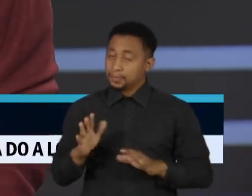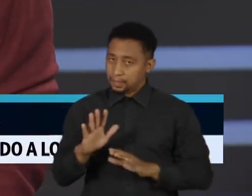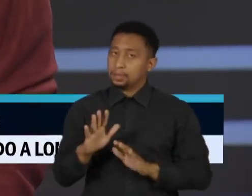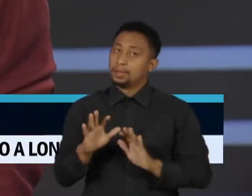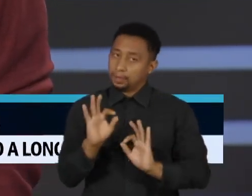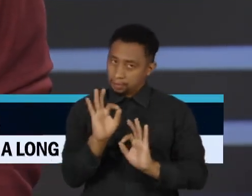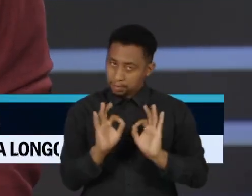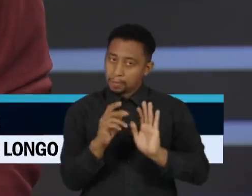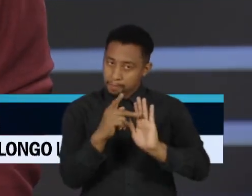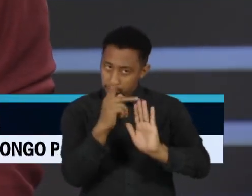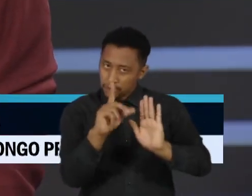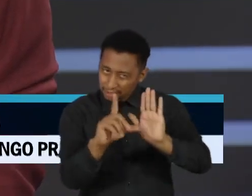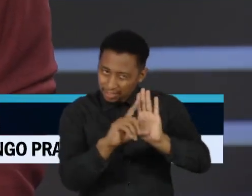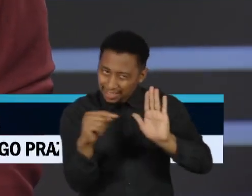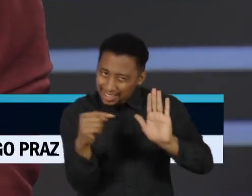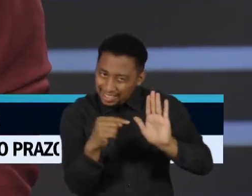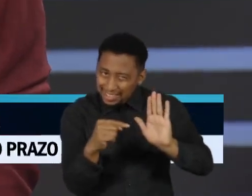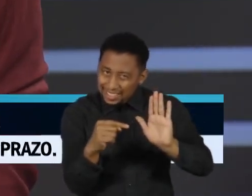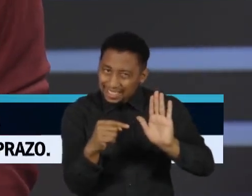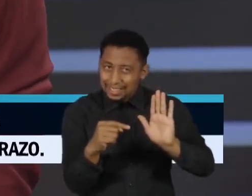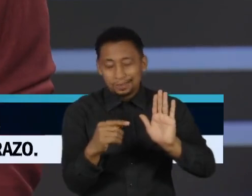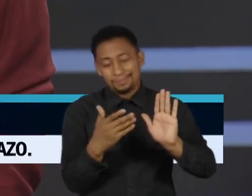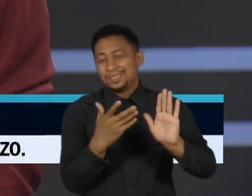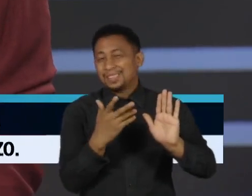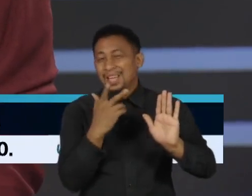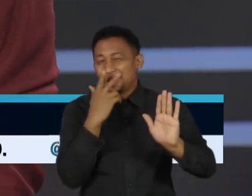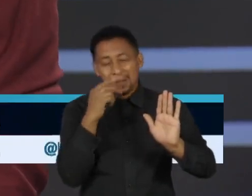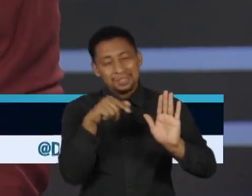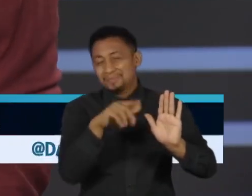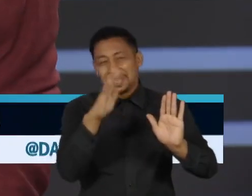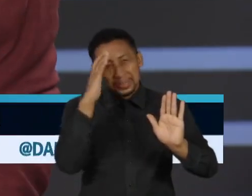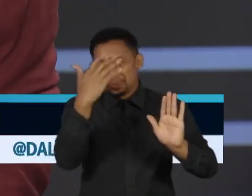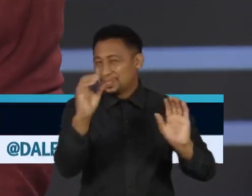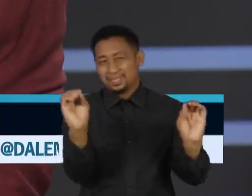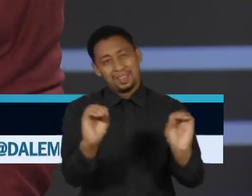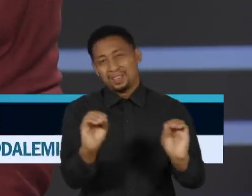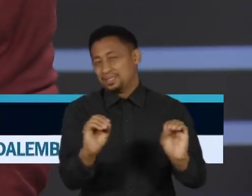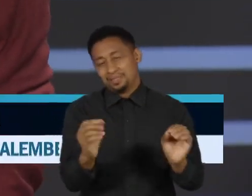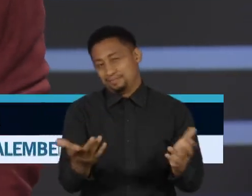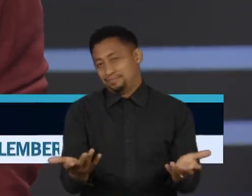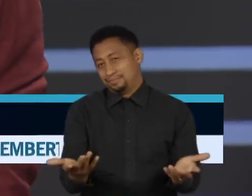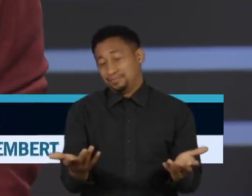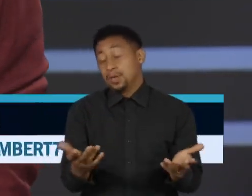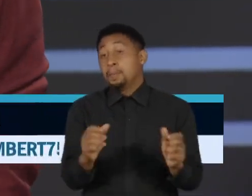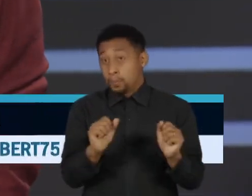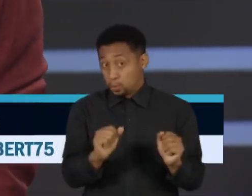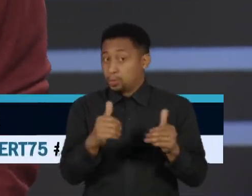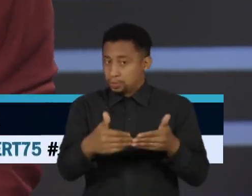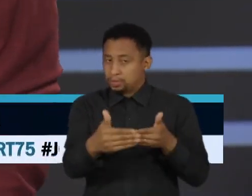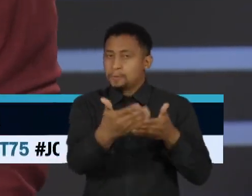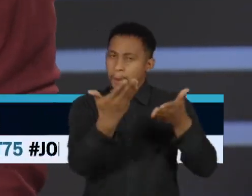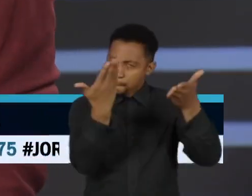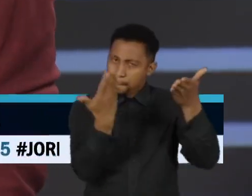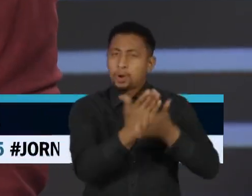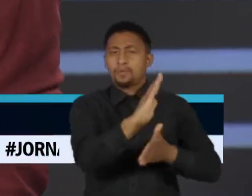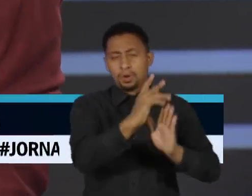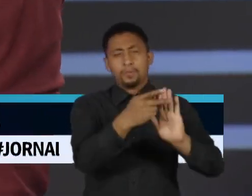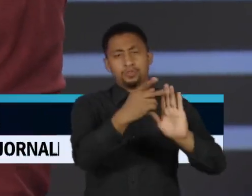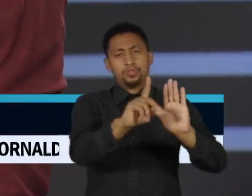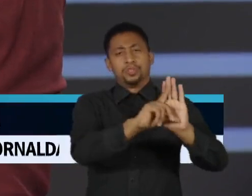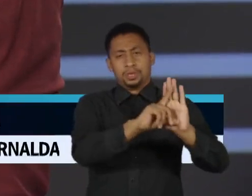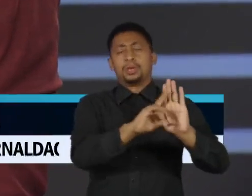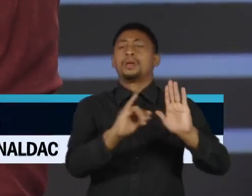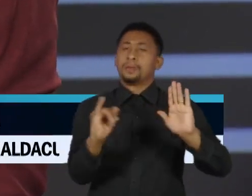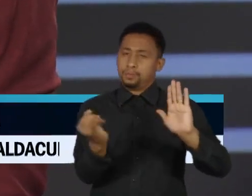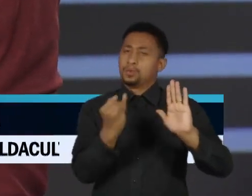infelizmente, eu acho que não vão fazer nada, ano que vem vai continuar acontecendo isso. Agora pode ser que esse projeto ande, seria importante, eu me